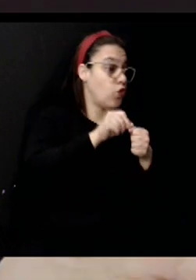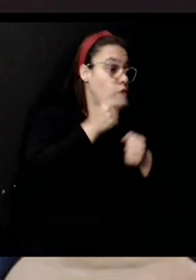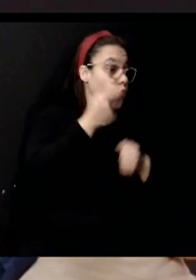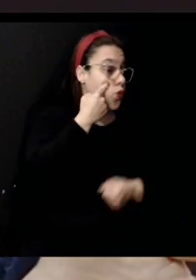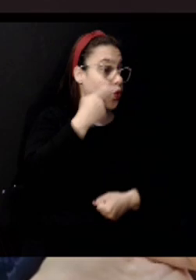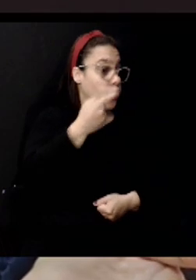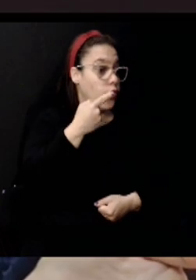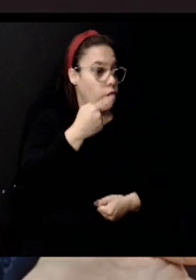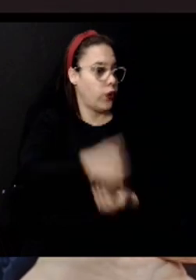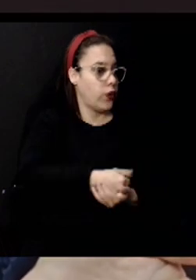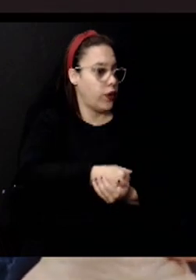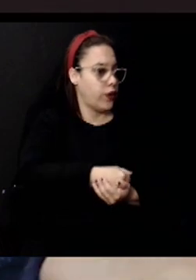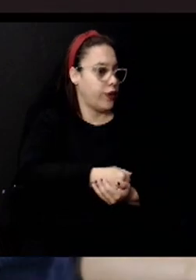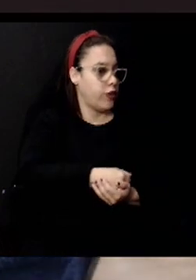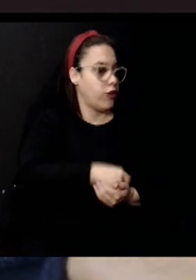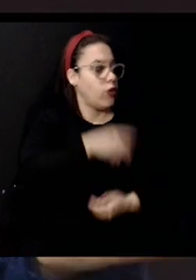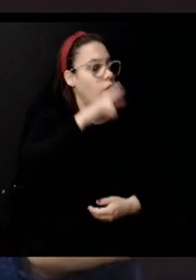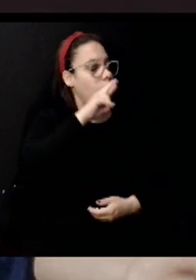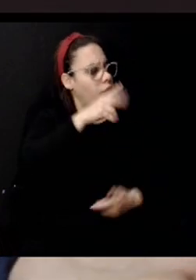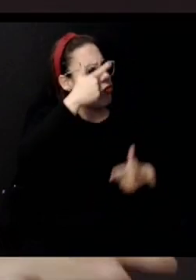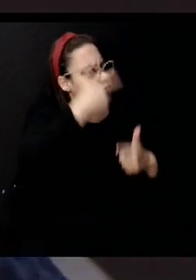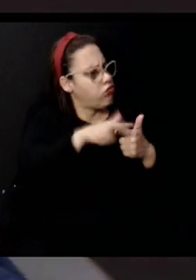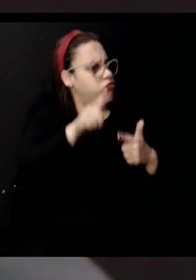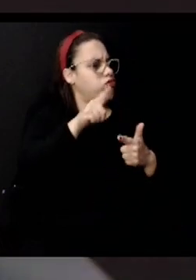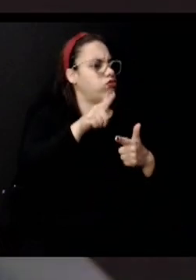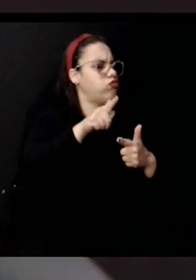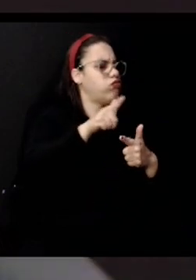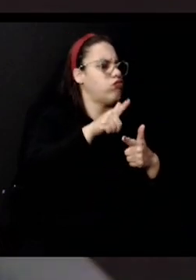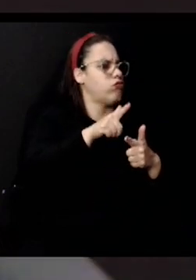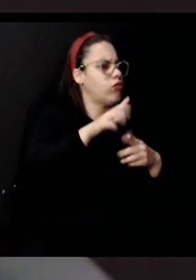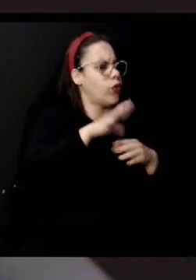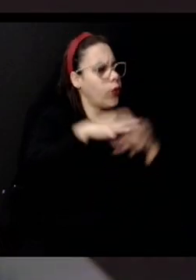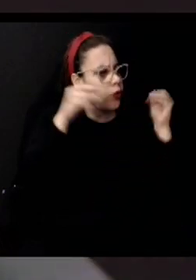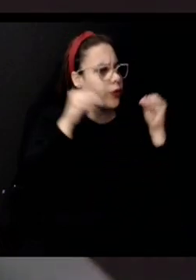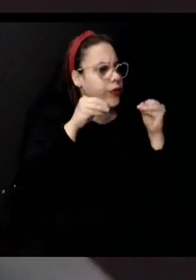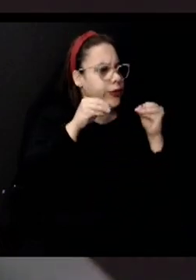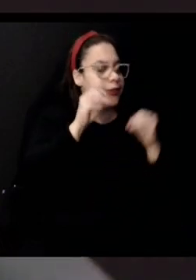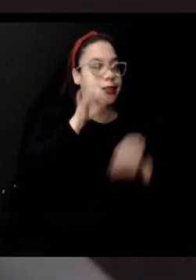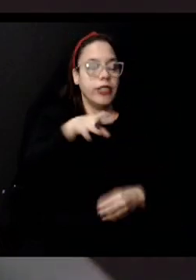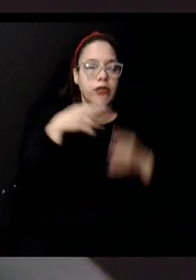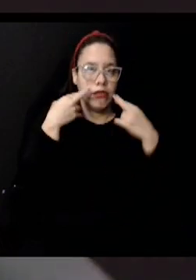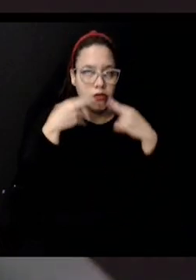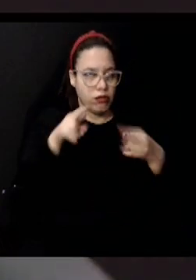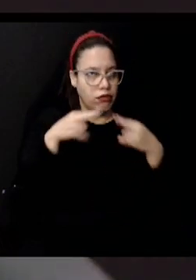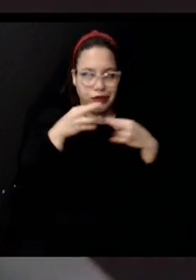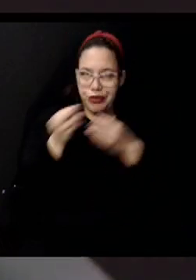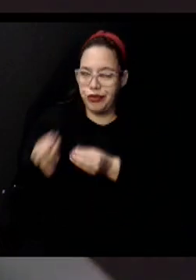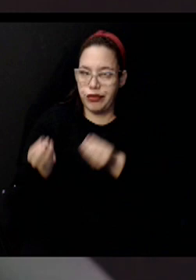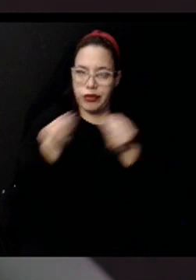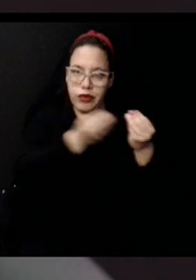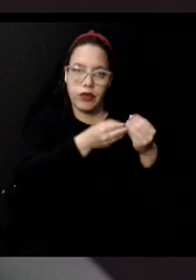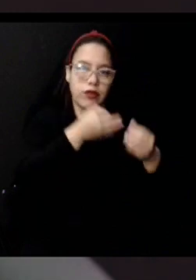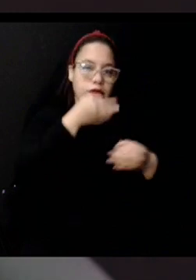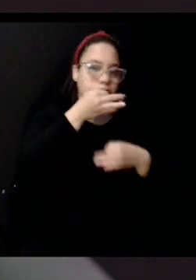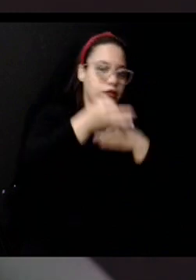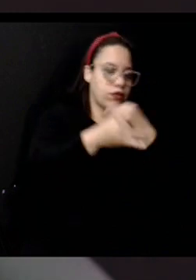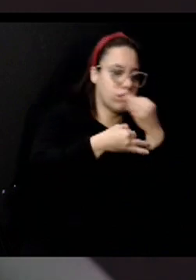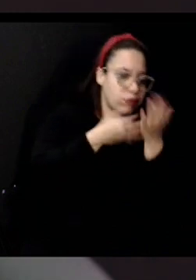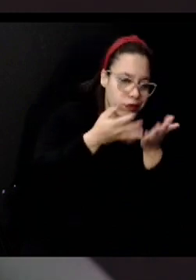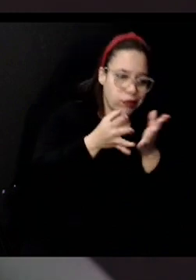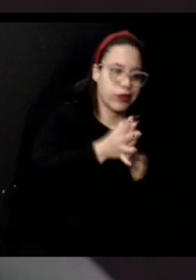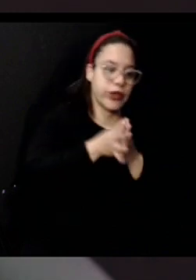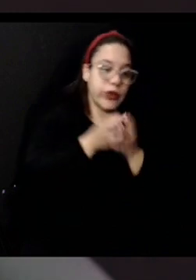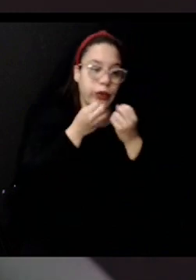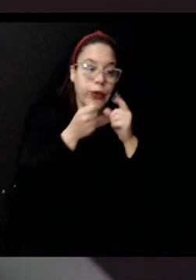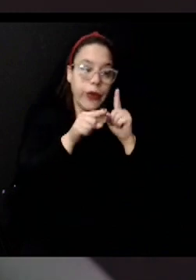a solução daquilo A ali. solução de um Né, eu costumo problema. dizer, se você só reclama e não traz uma sugestão, e não vê Uhum. o lado positivo, o lado